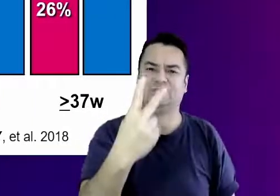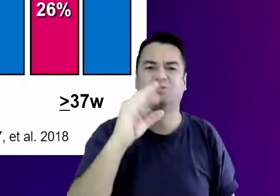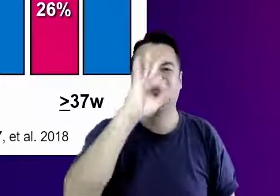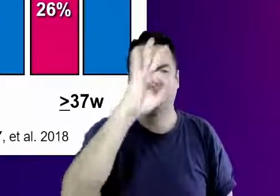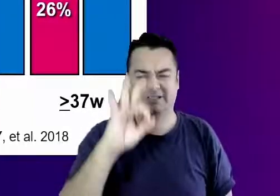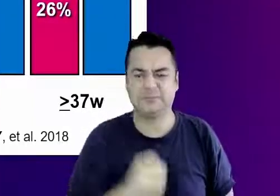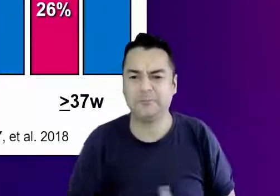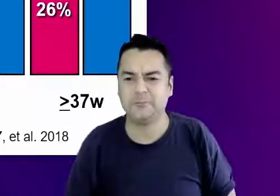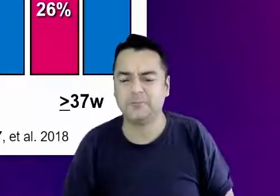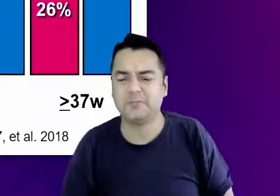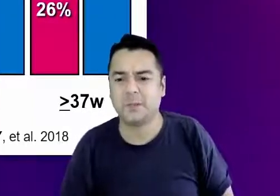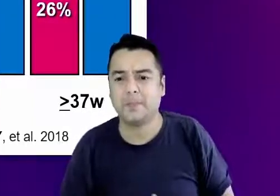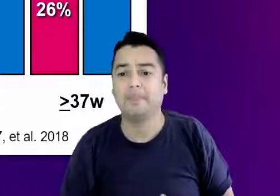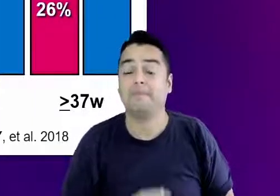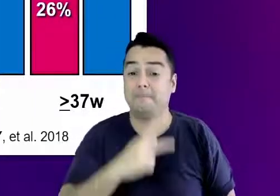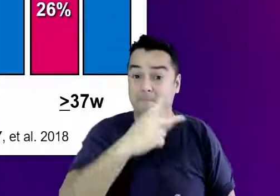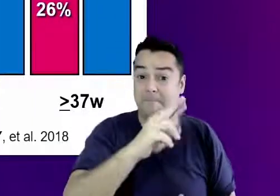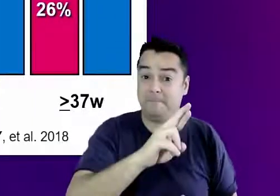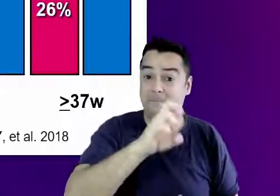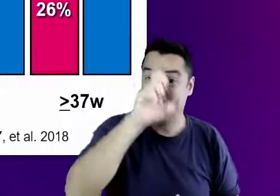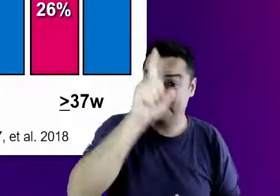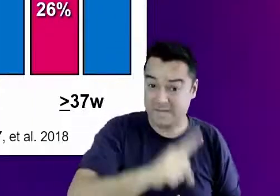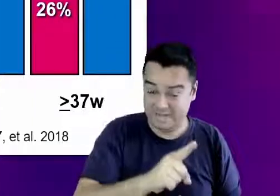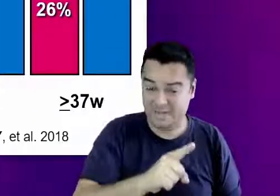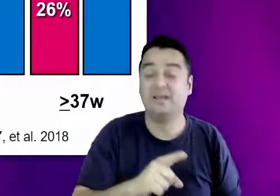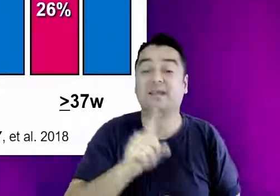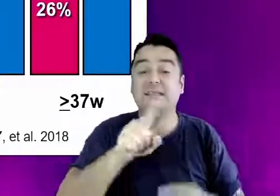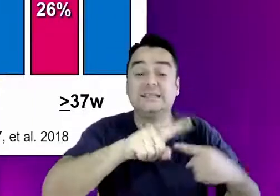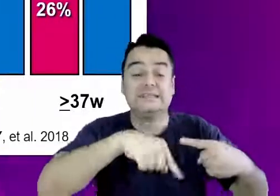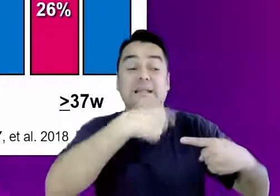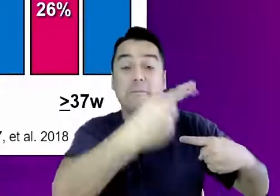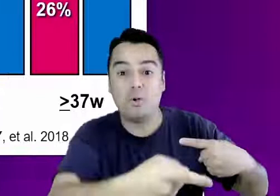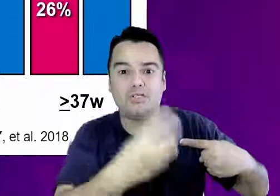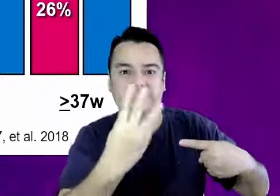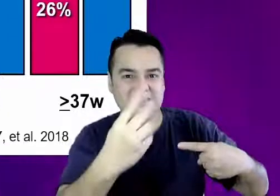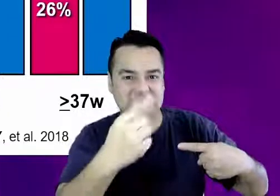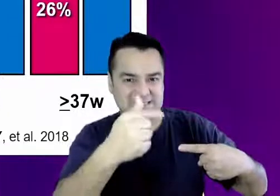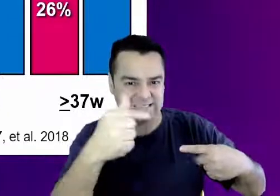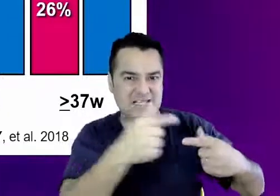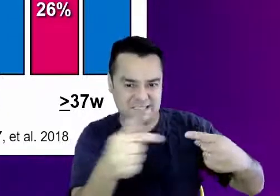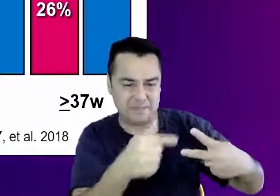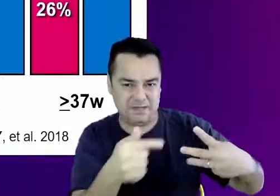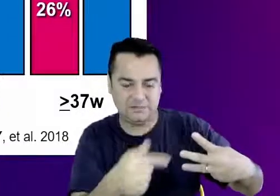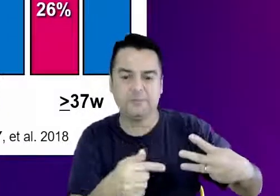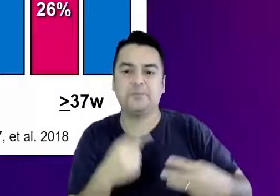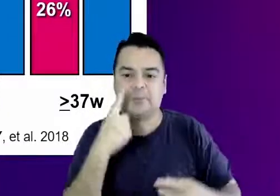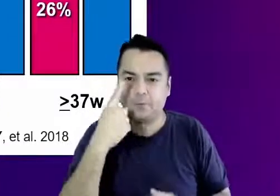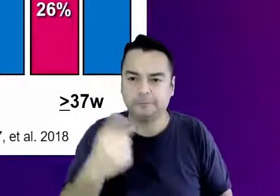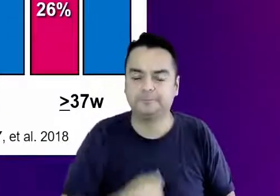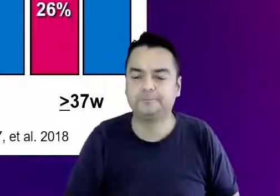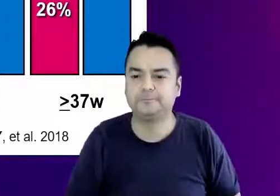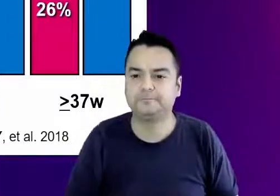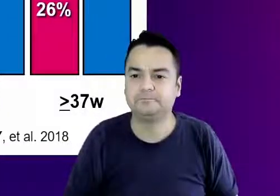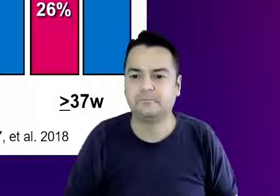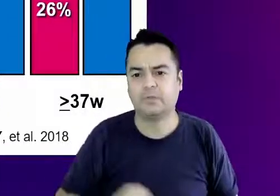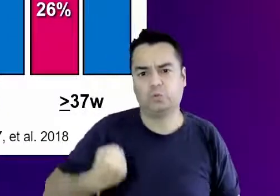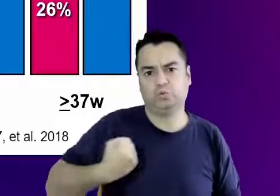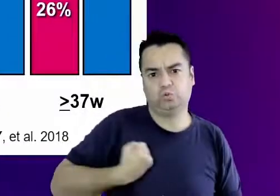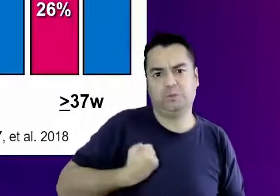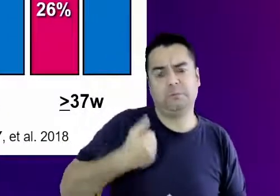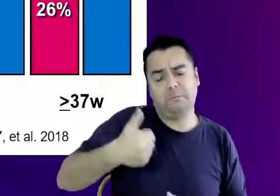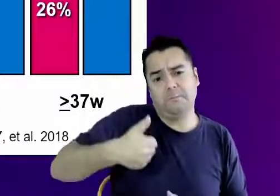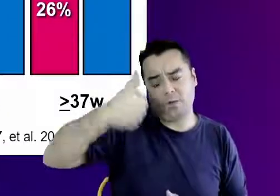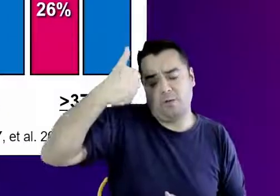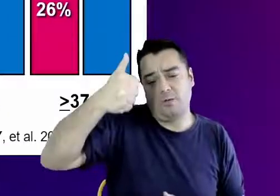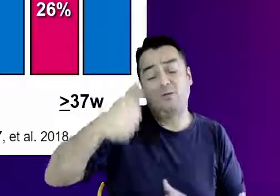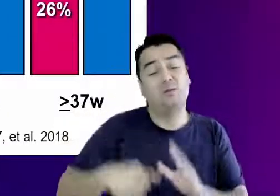Pré-eclâmpsia a termo, com parto depois de 37 semanas, o algoritmo é melhor na taxa de detecção, mas ainda não é